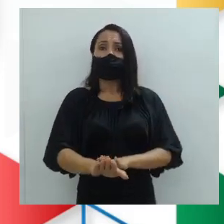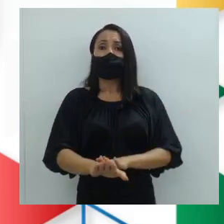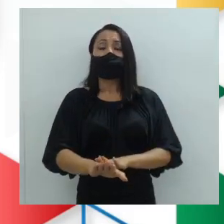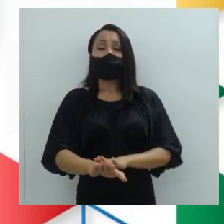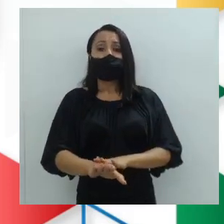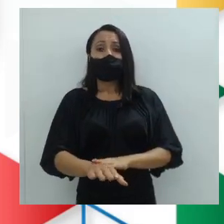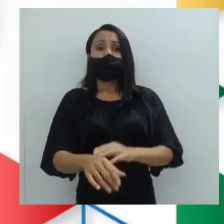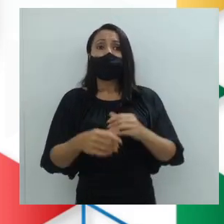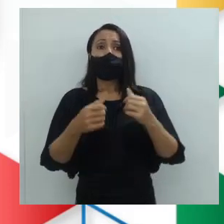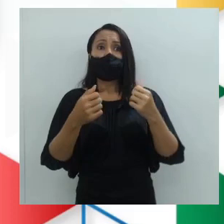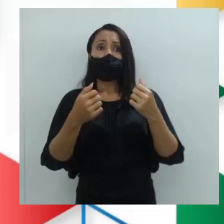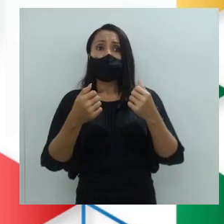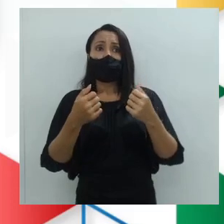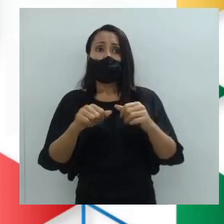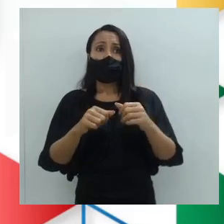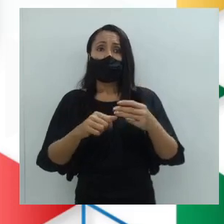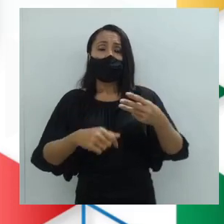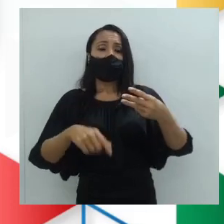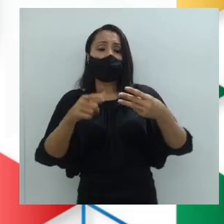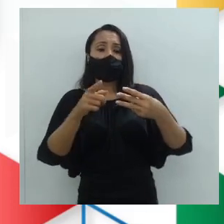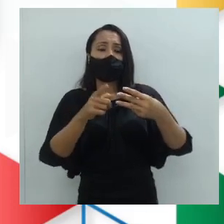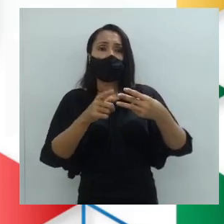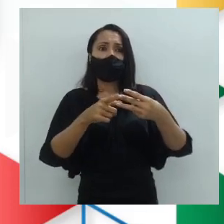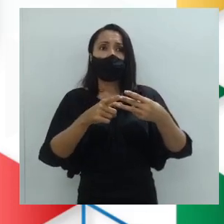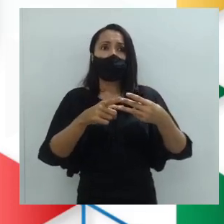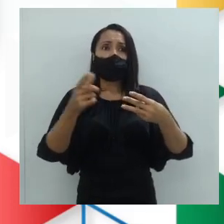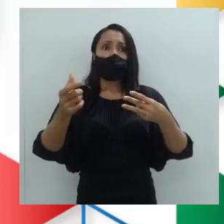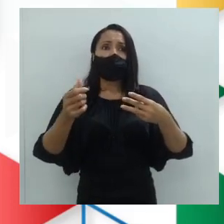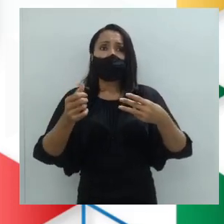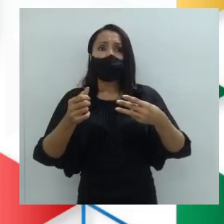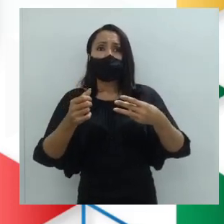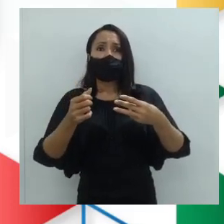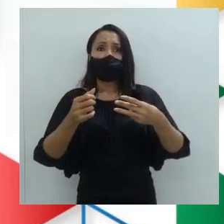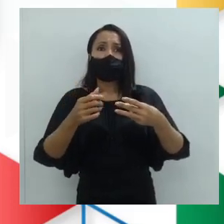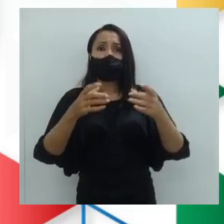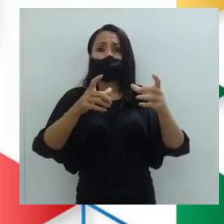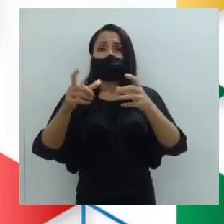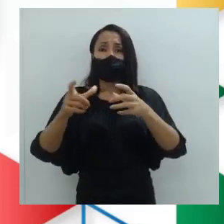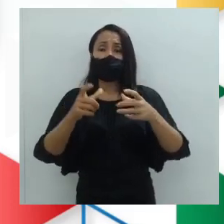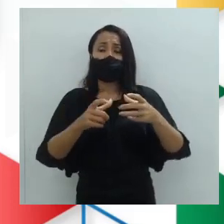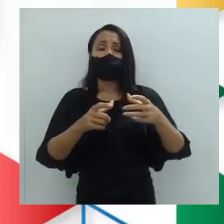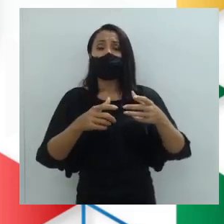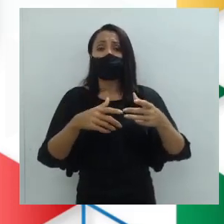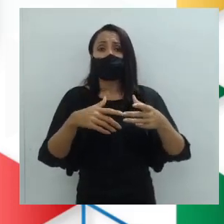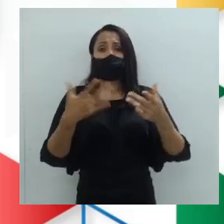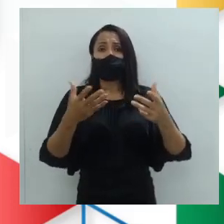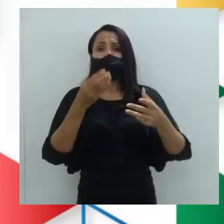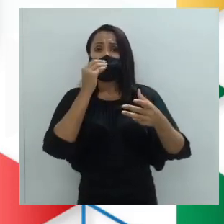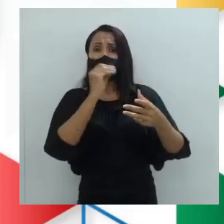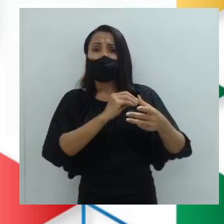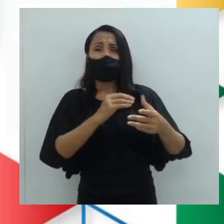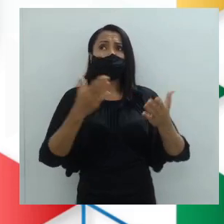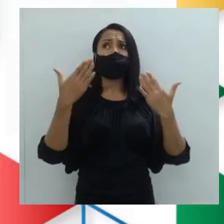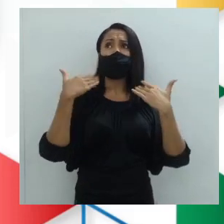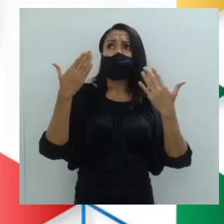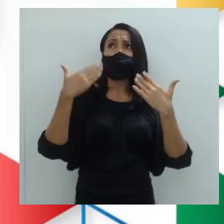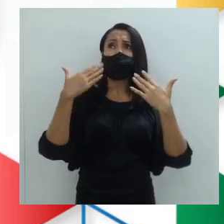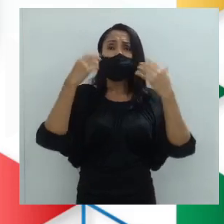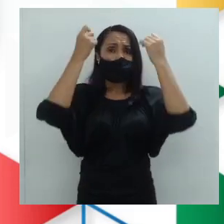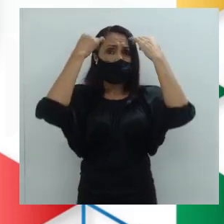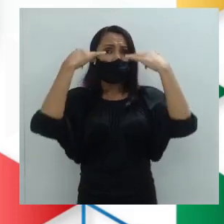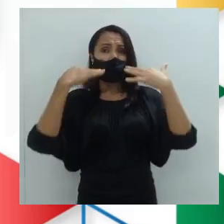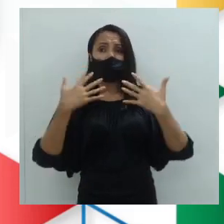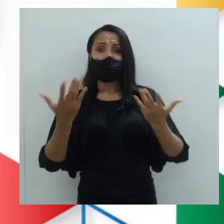posso inferir. O lugar é desagradável e a pessoa quer sair. Está muito quente no ambiente, por